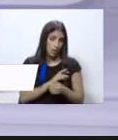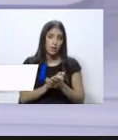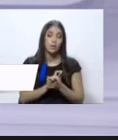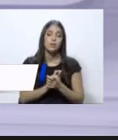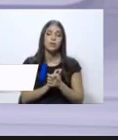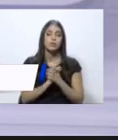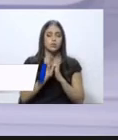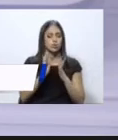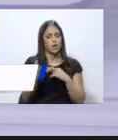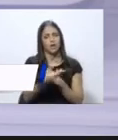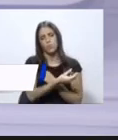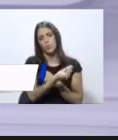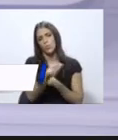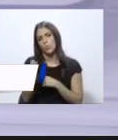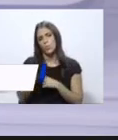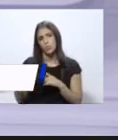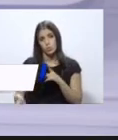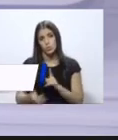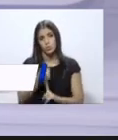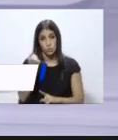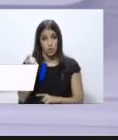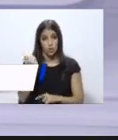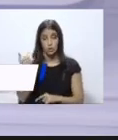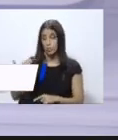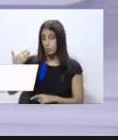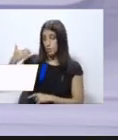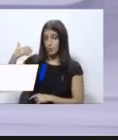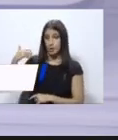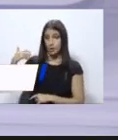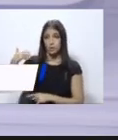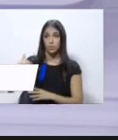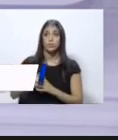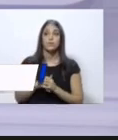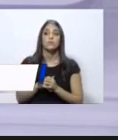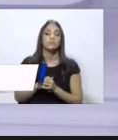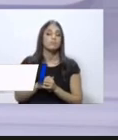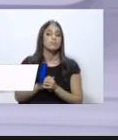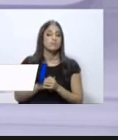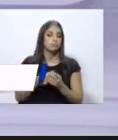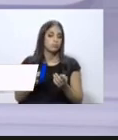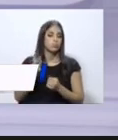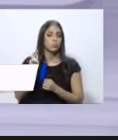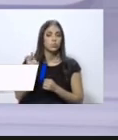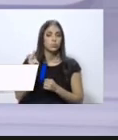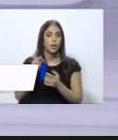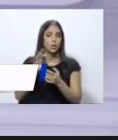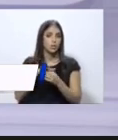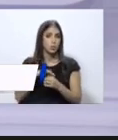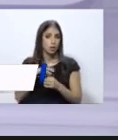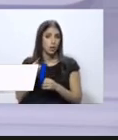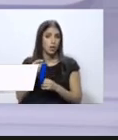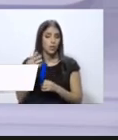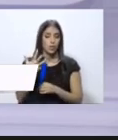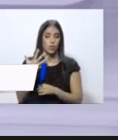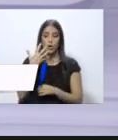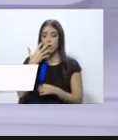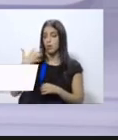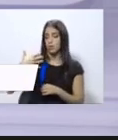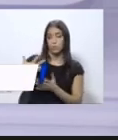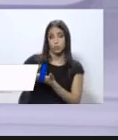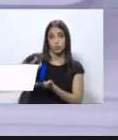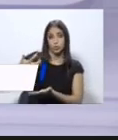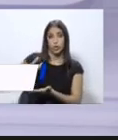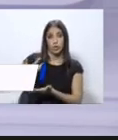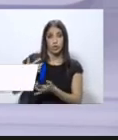teve muito sucesso no passado, que inclusive em anos de grande glória para o nosso clube, teve por